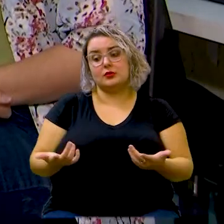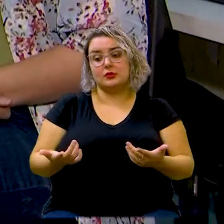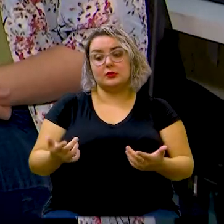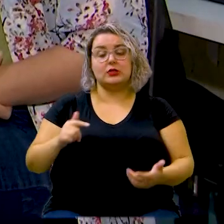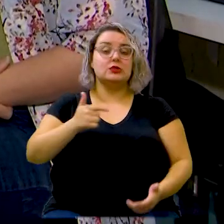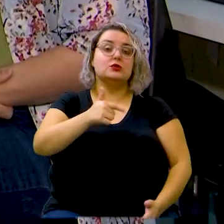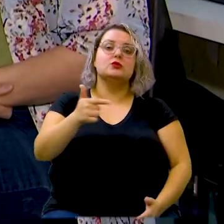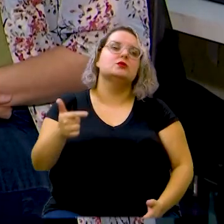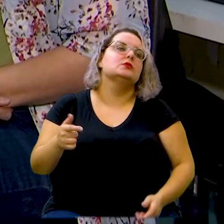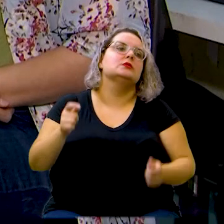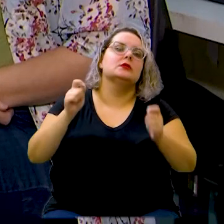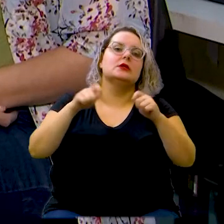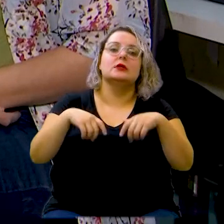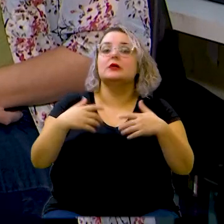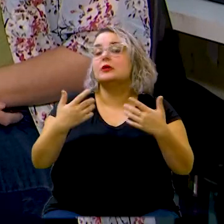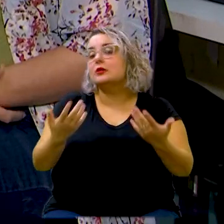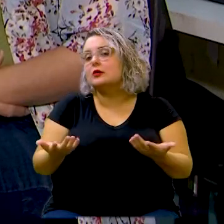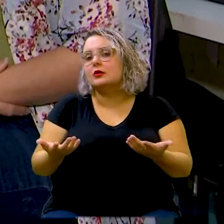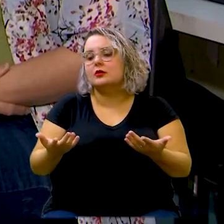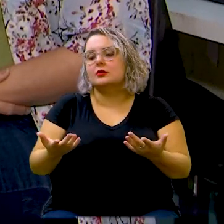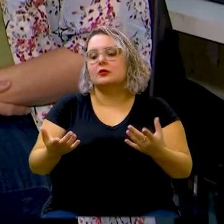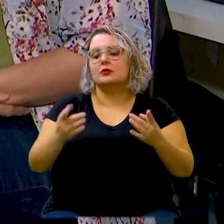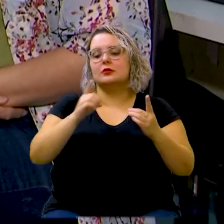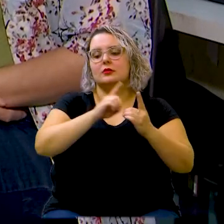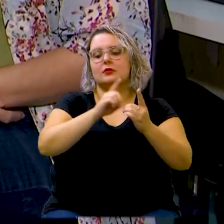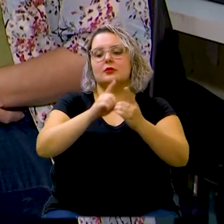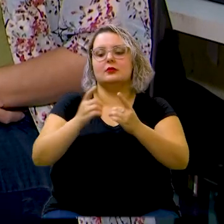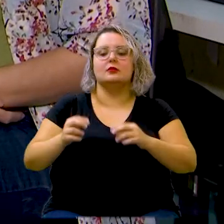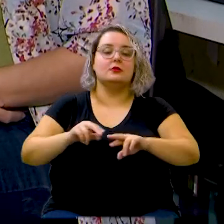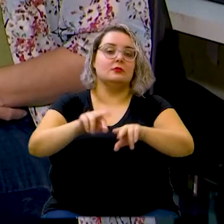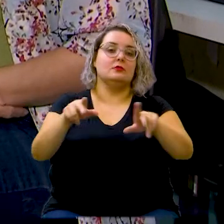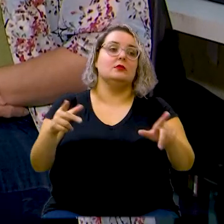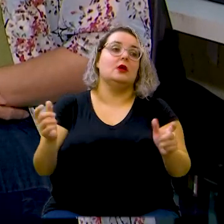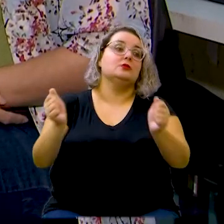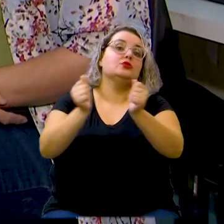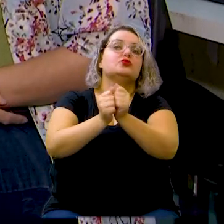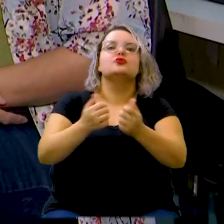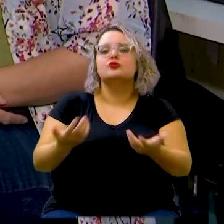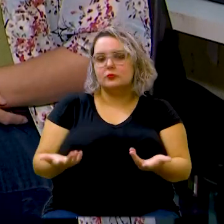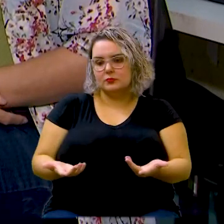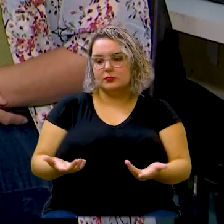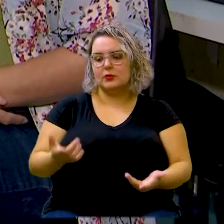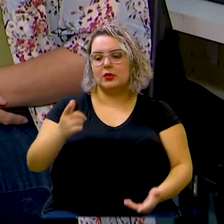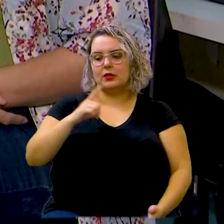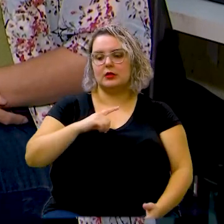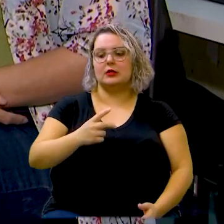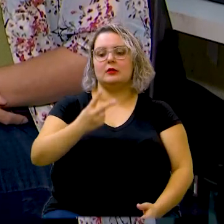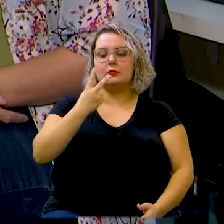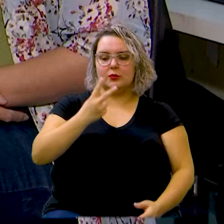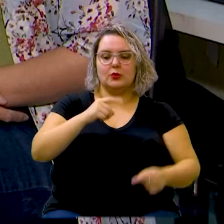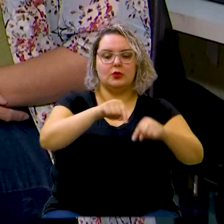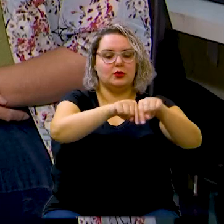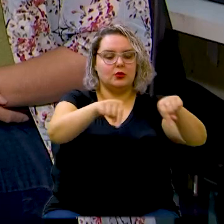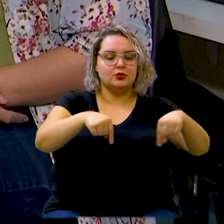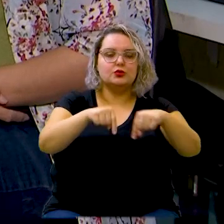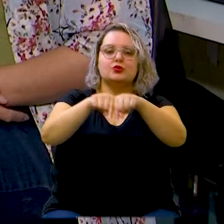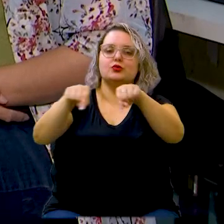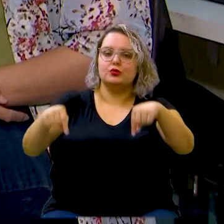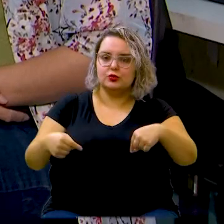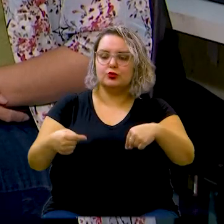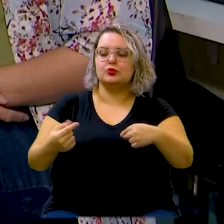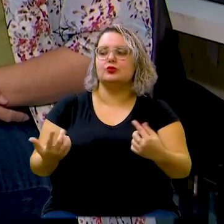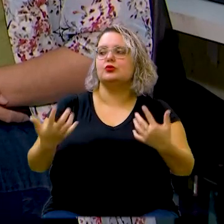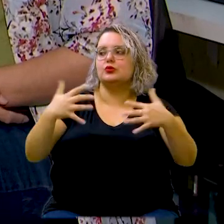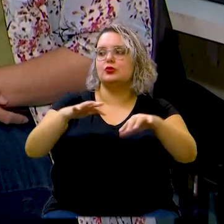tem muito a capacidade de atender muitas pessoas ao mesmo tempo. Então, hoje nós temos 2 turmas de inclusão digital, atende